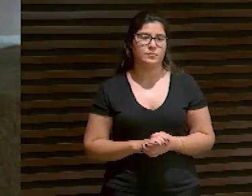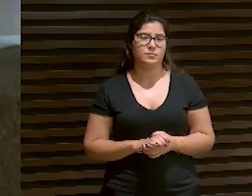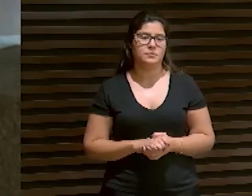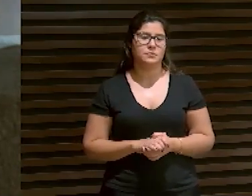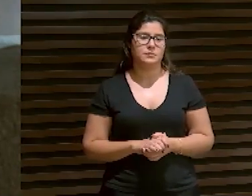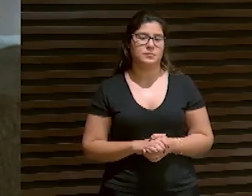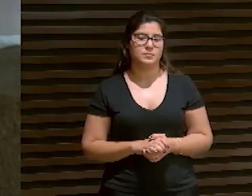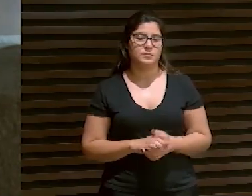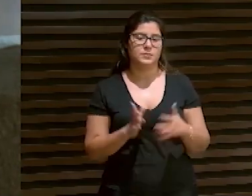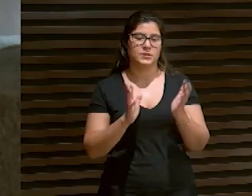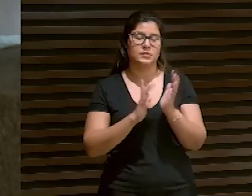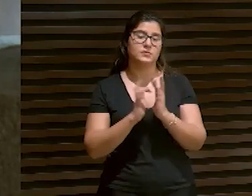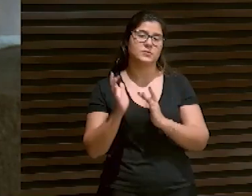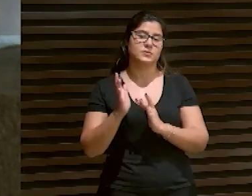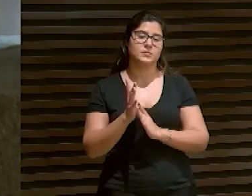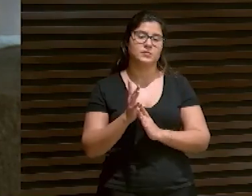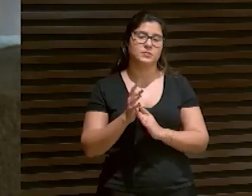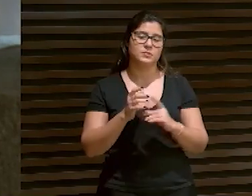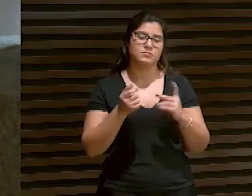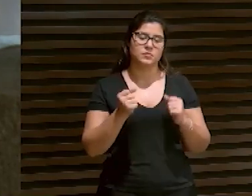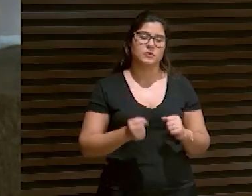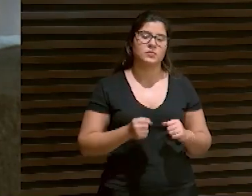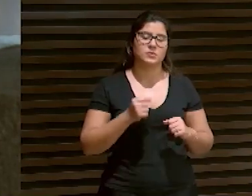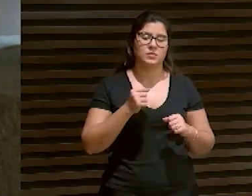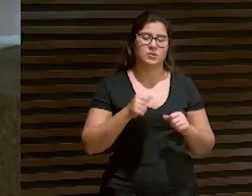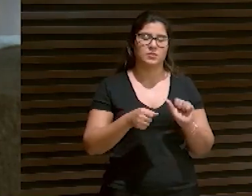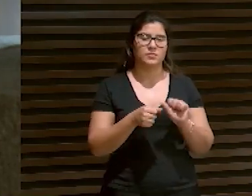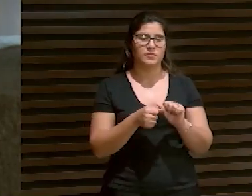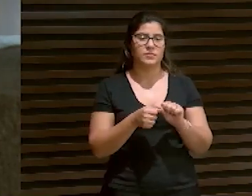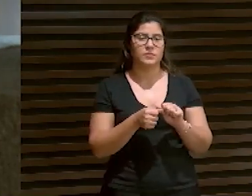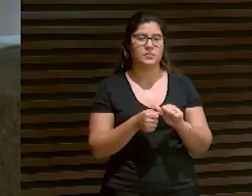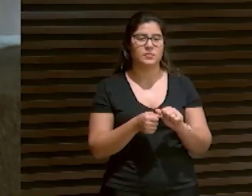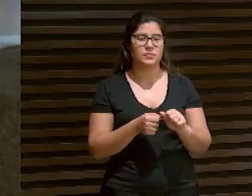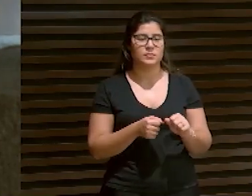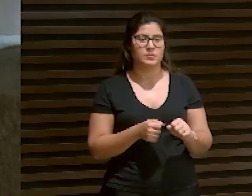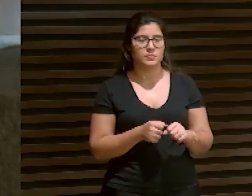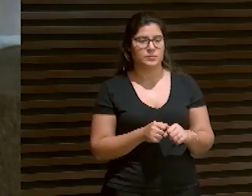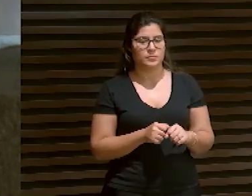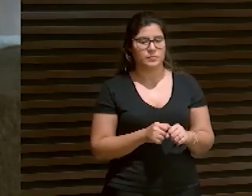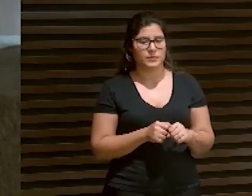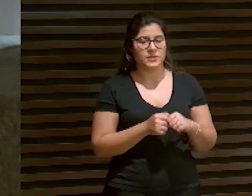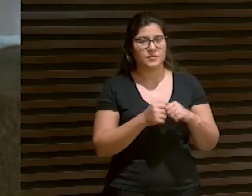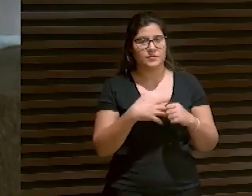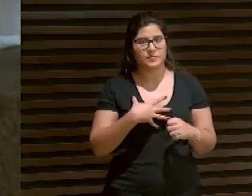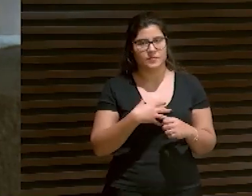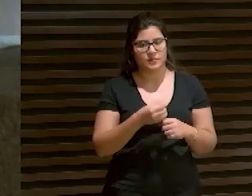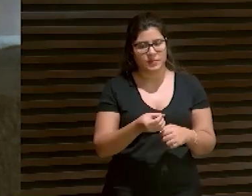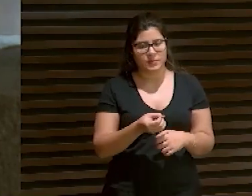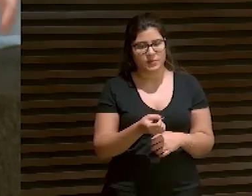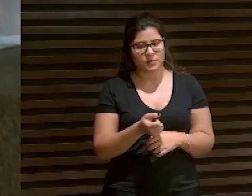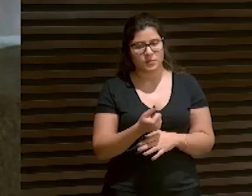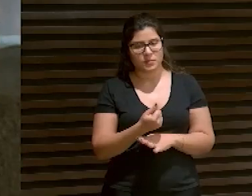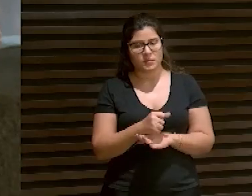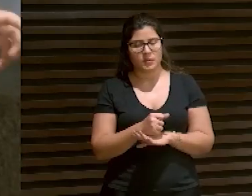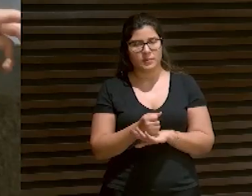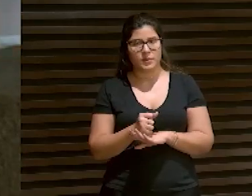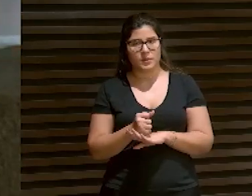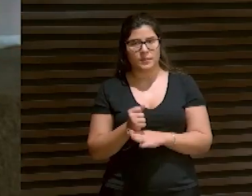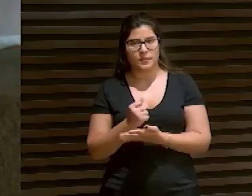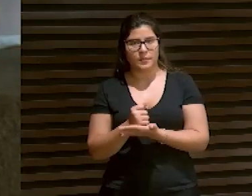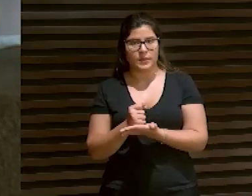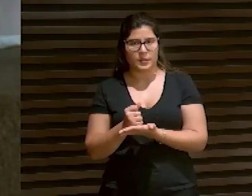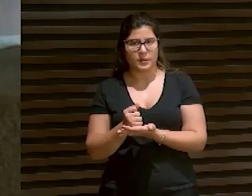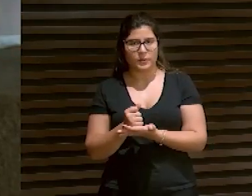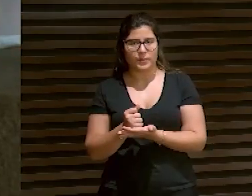filhos. Jesus falou que filhos de Abraão poderiam ser feitos daquelas pedras que estavam ali. Deus poderia utilizar de outros meios para poder pregar o